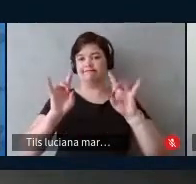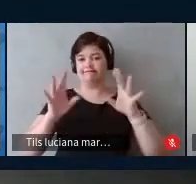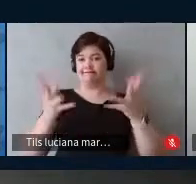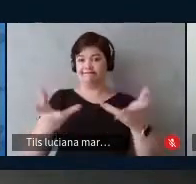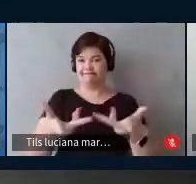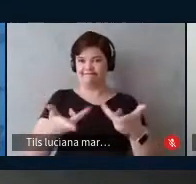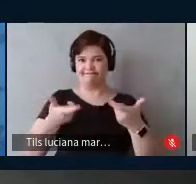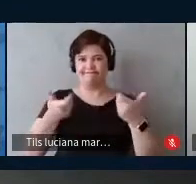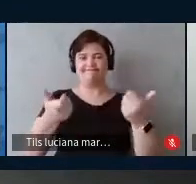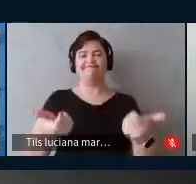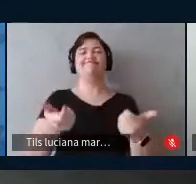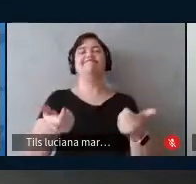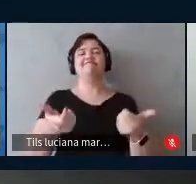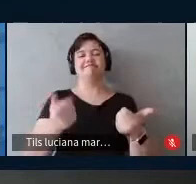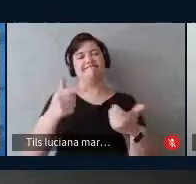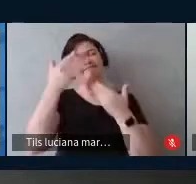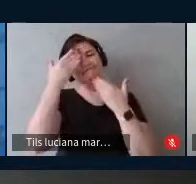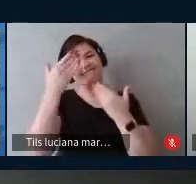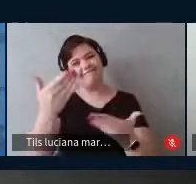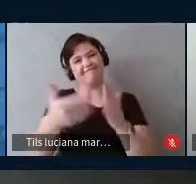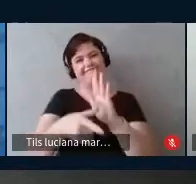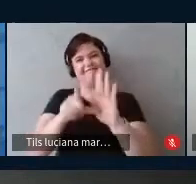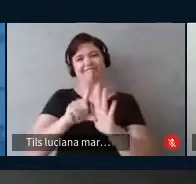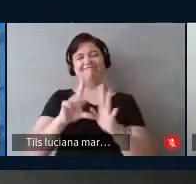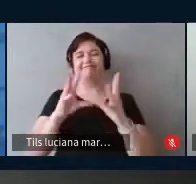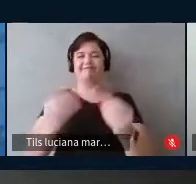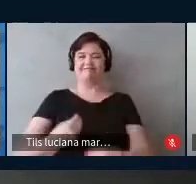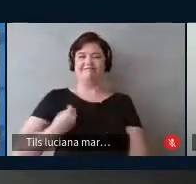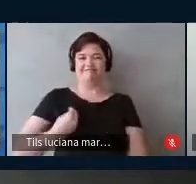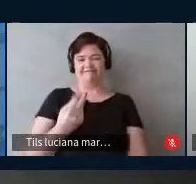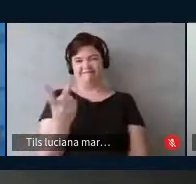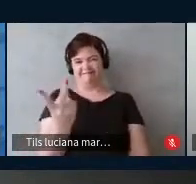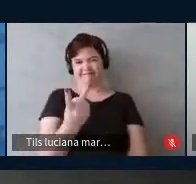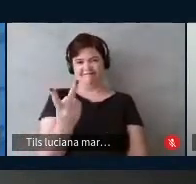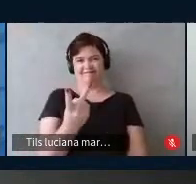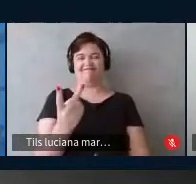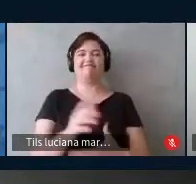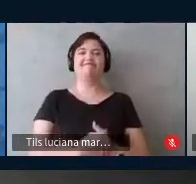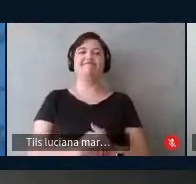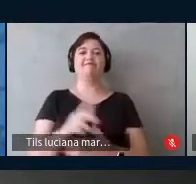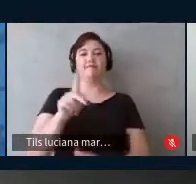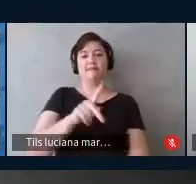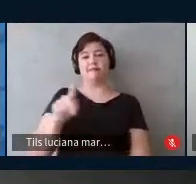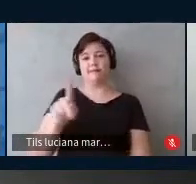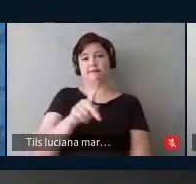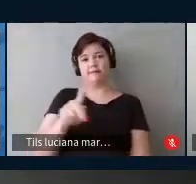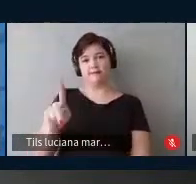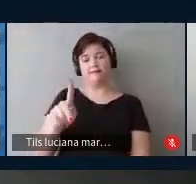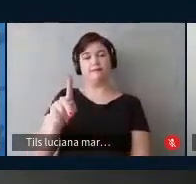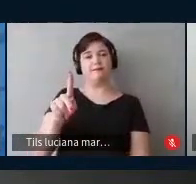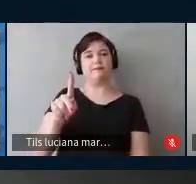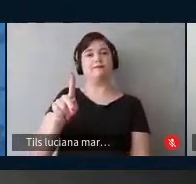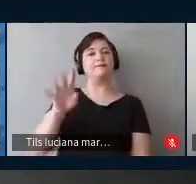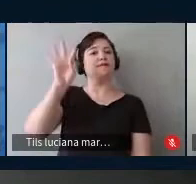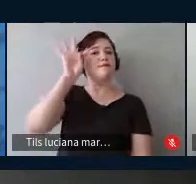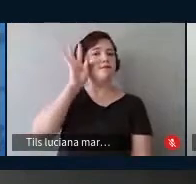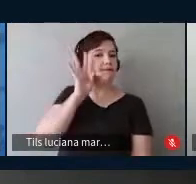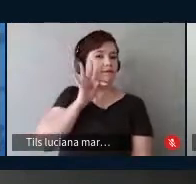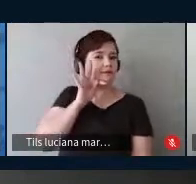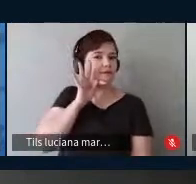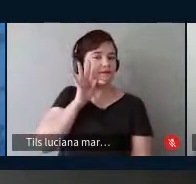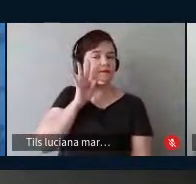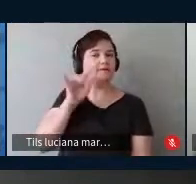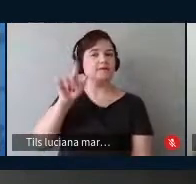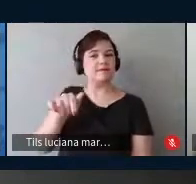especializada, maravilhosa. Eu já agradeço de antemão a presença de vocês, a professora Patrícia Tucci dos Santos, que é